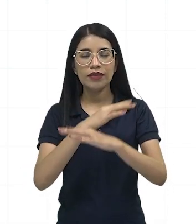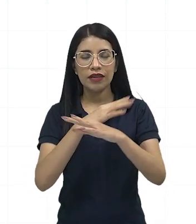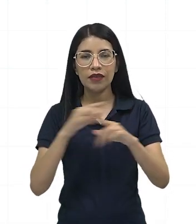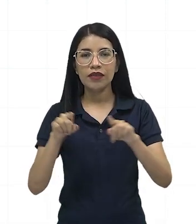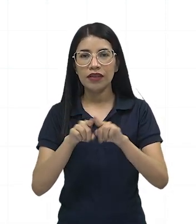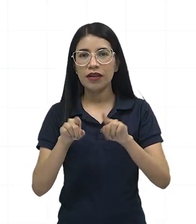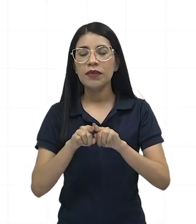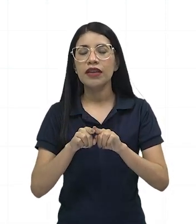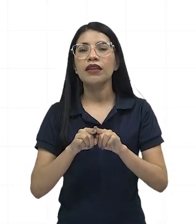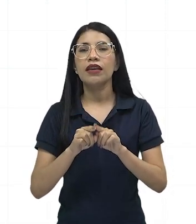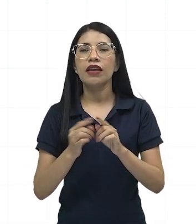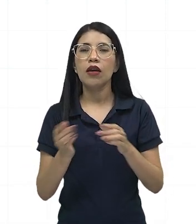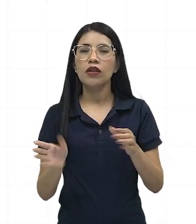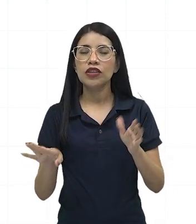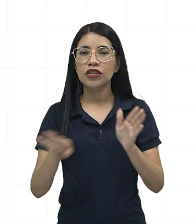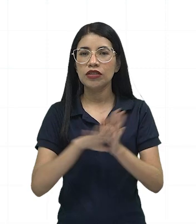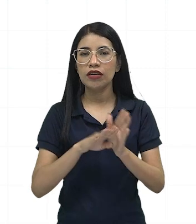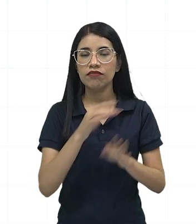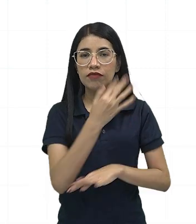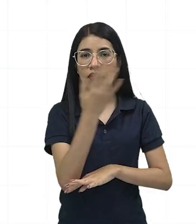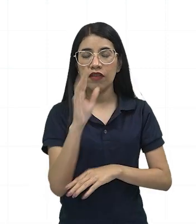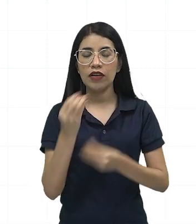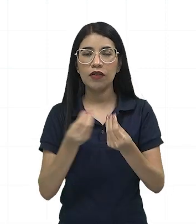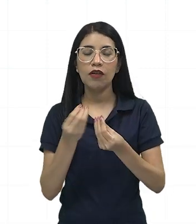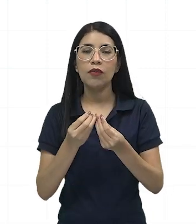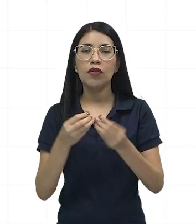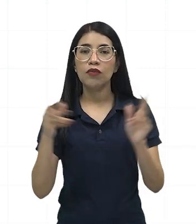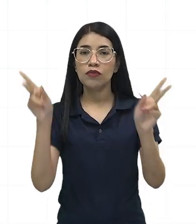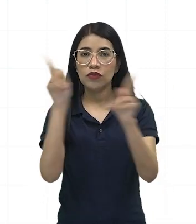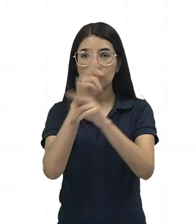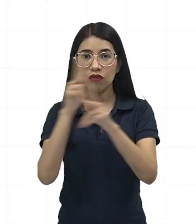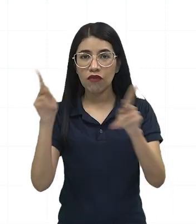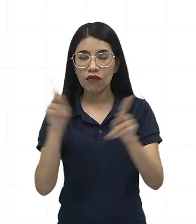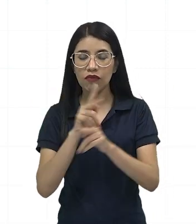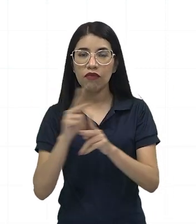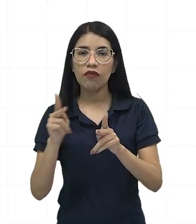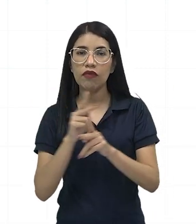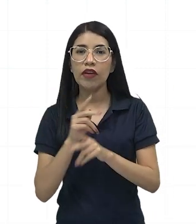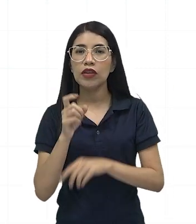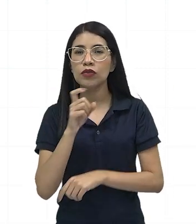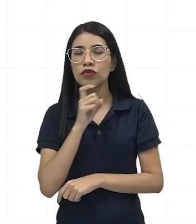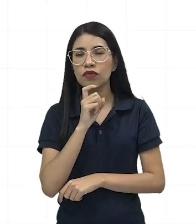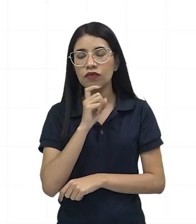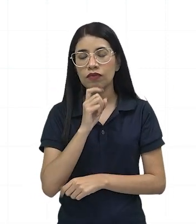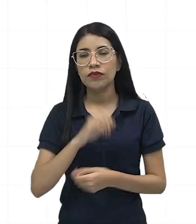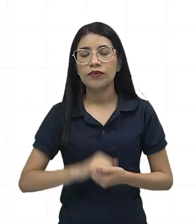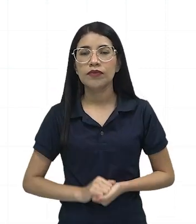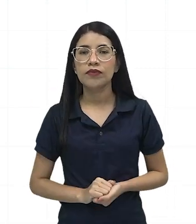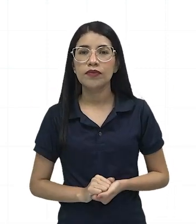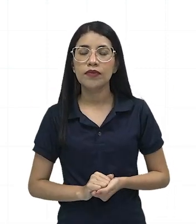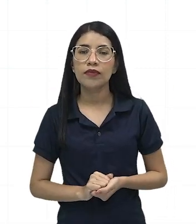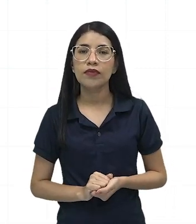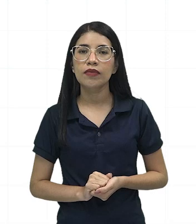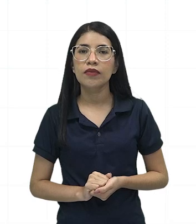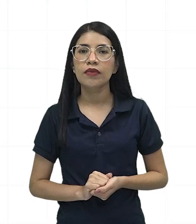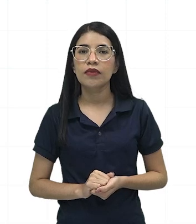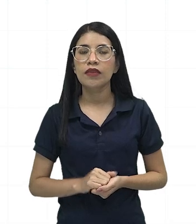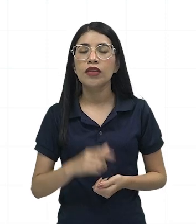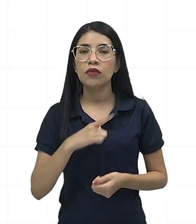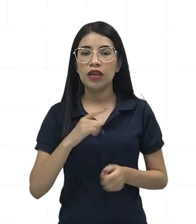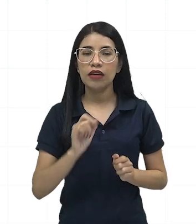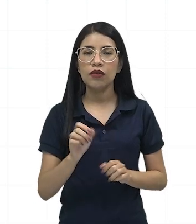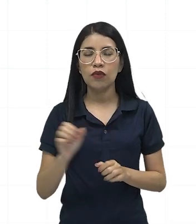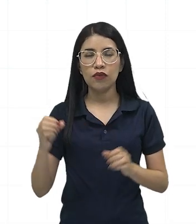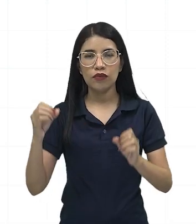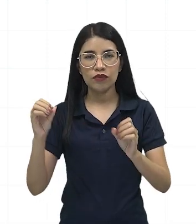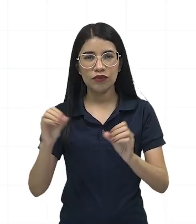adentra na floresta pela força dos ventos alísios, né? Então, a outra metade vem de evaporação do